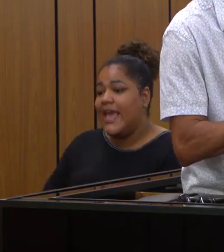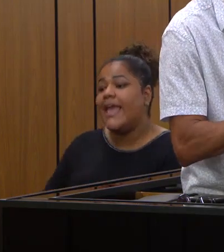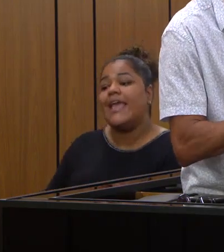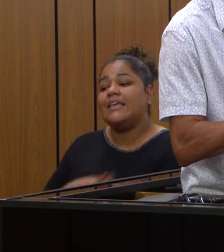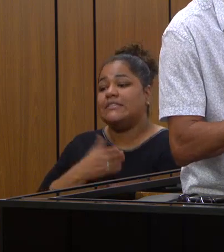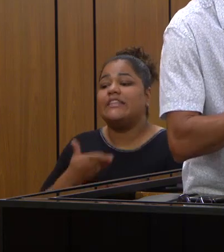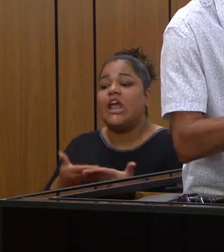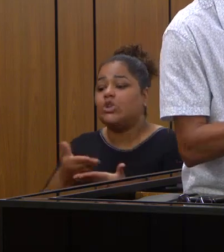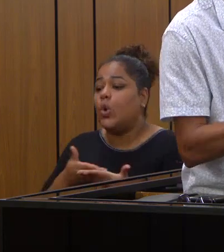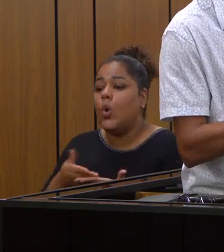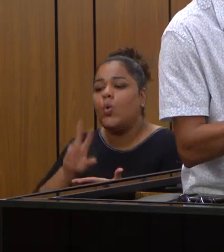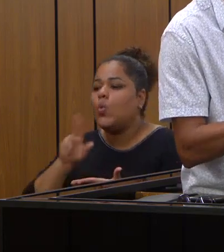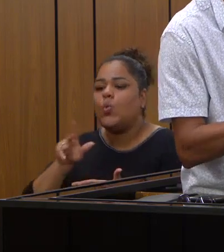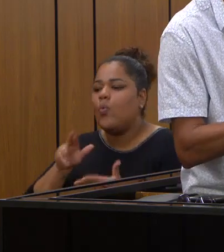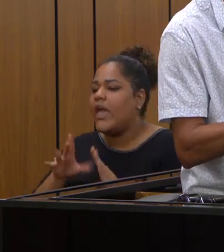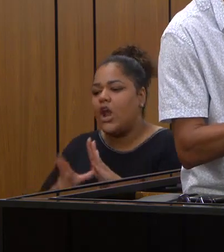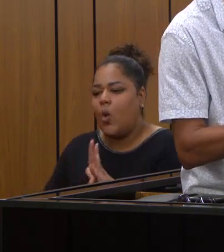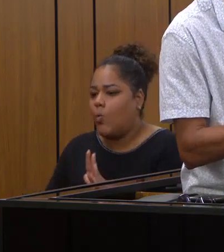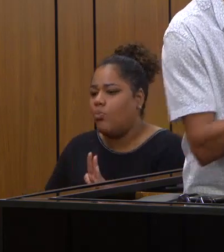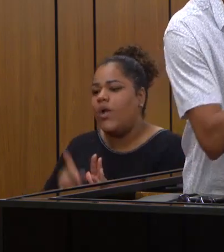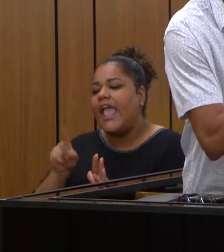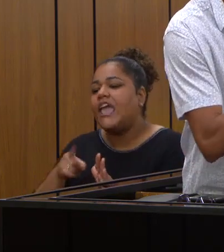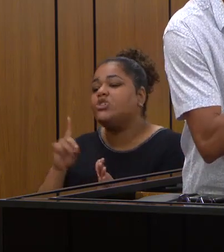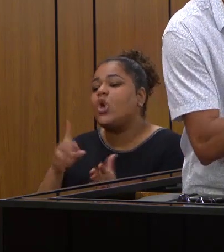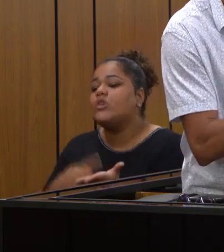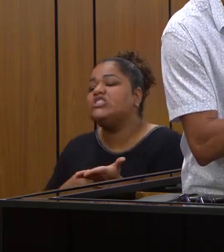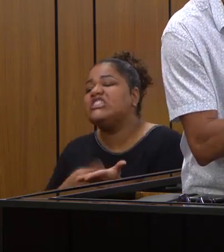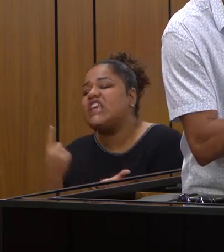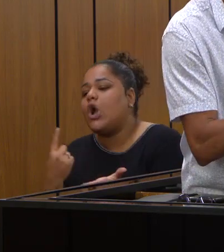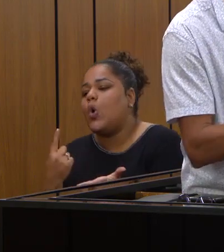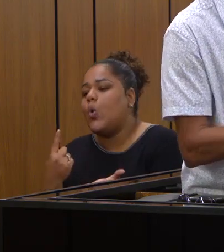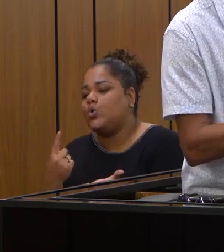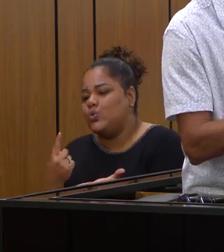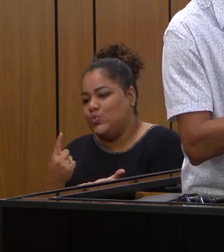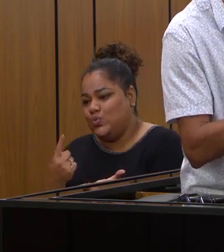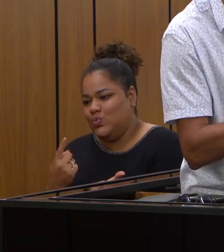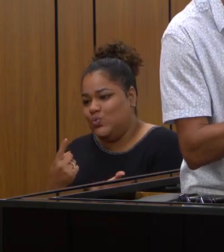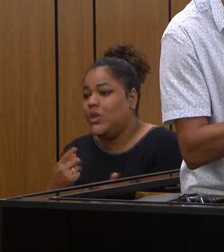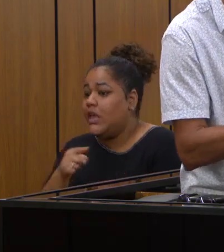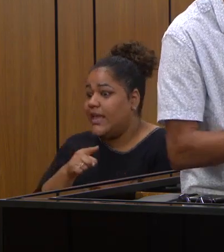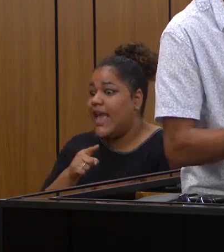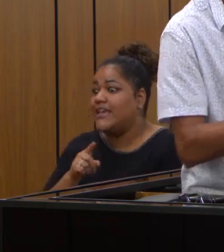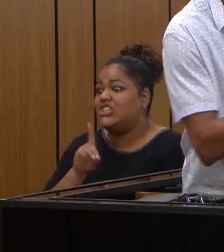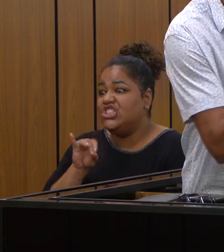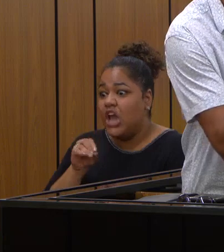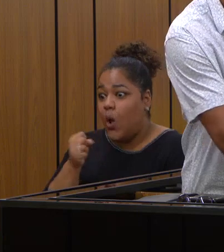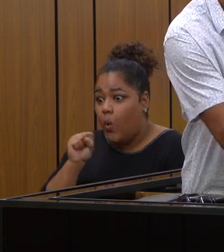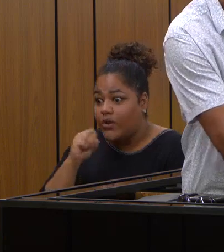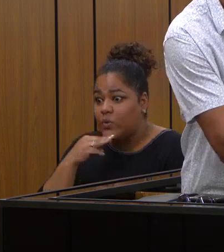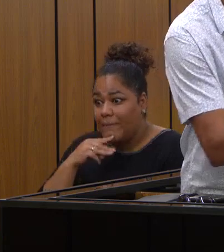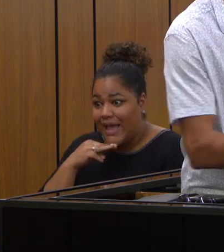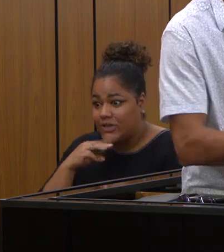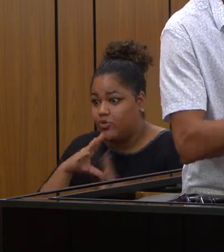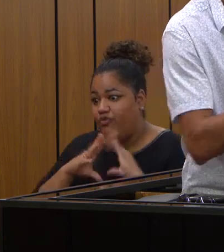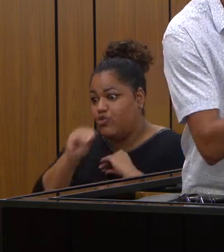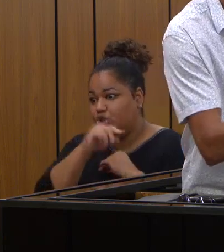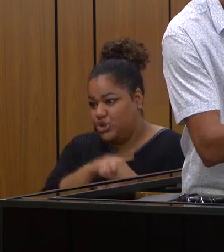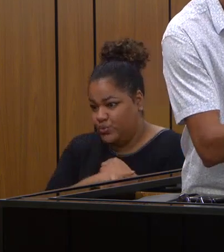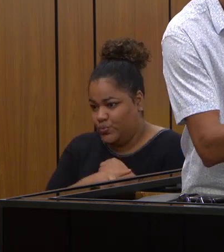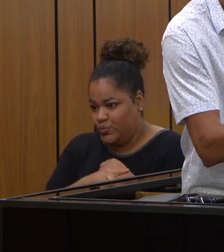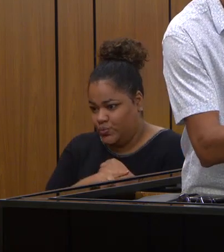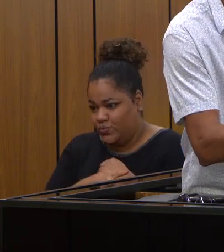simples de Março ocorreu a fuga deles e aí logo em seguida eu juntei a documentação